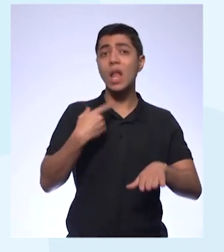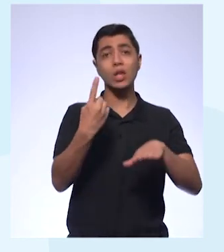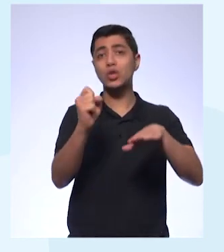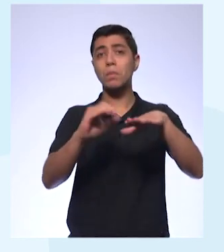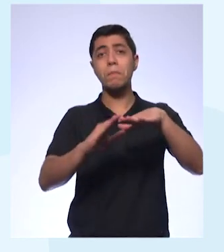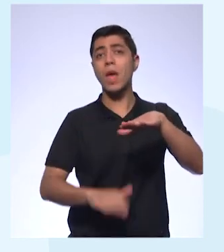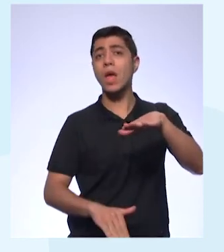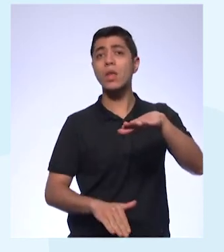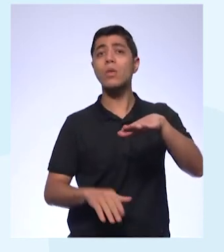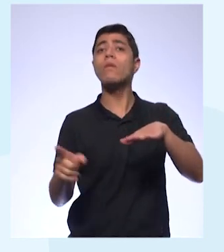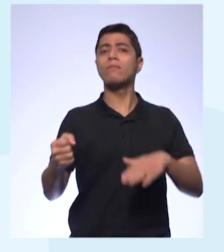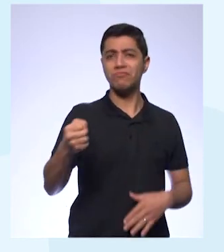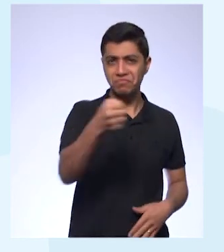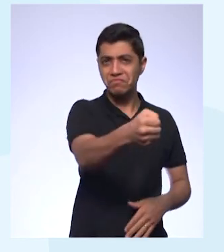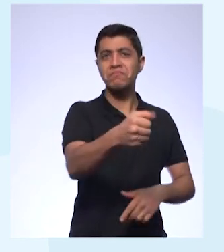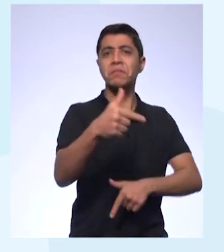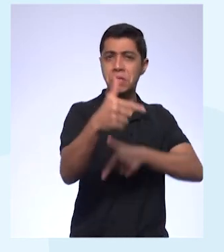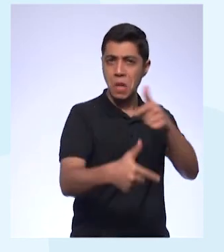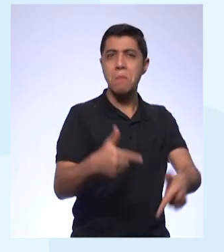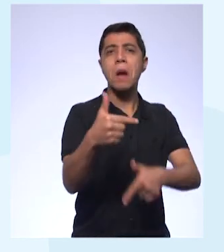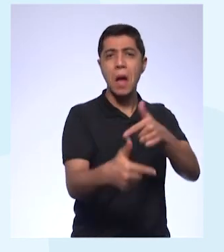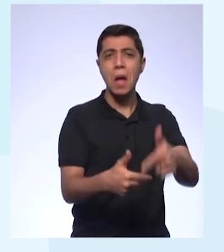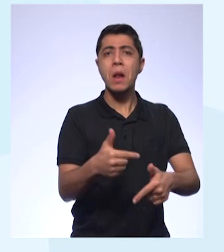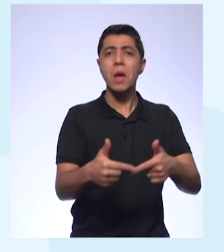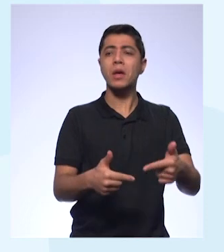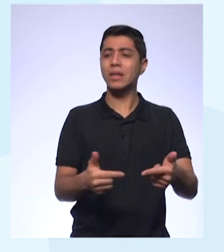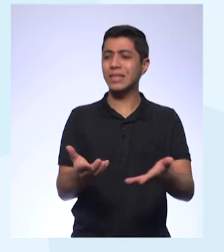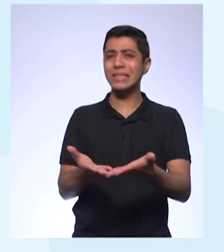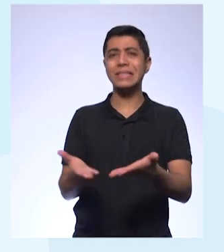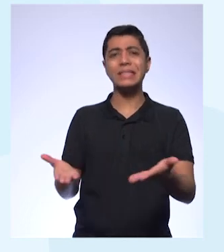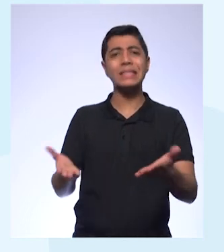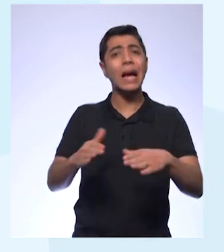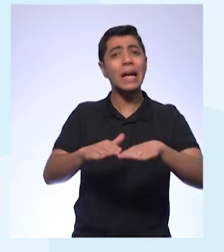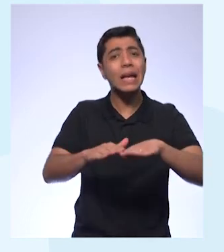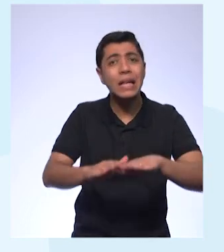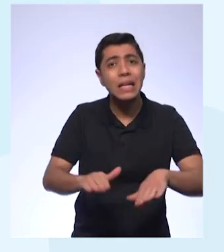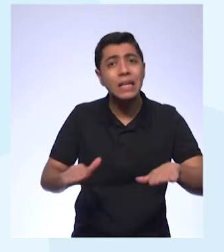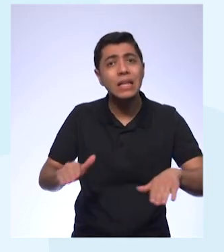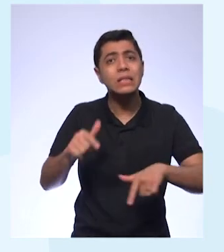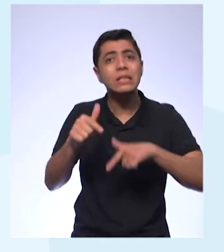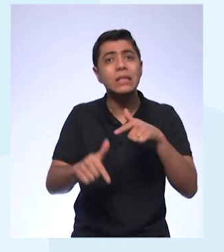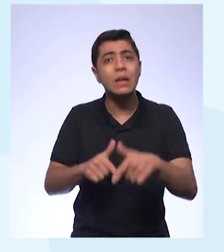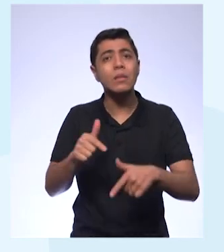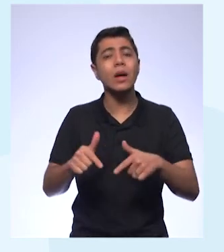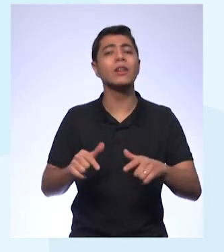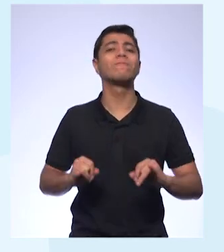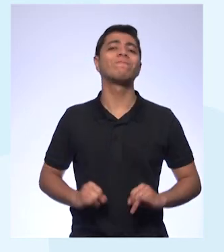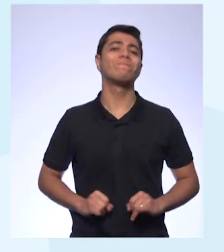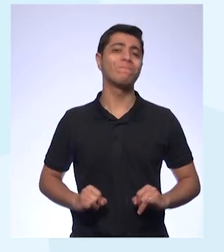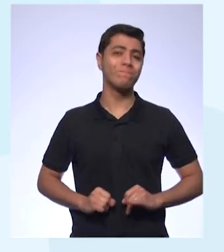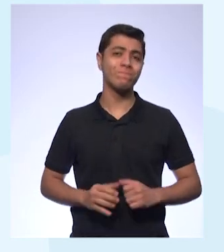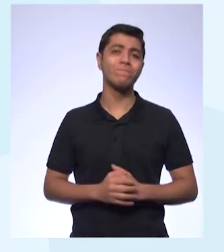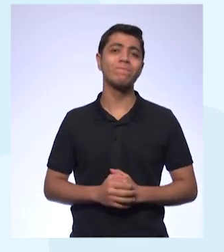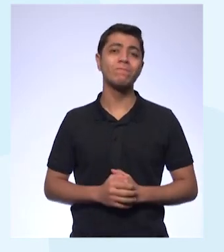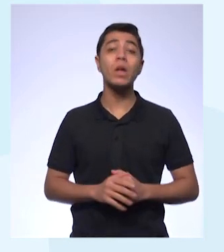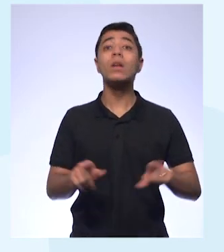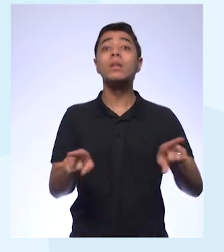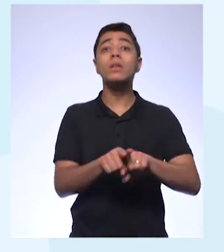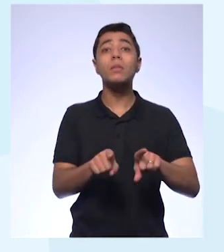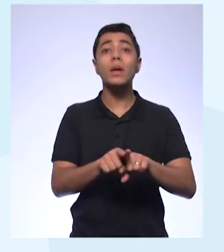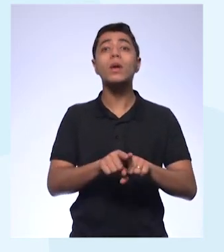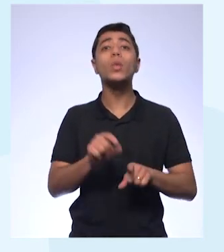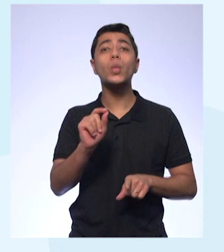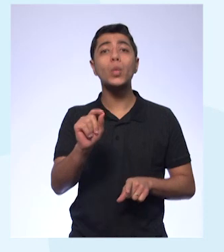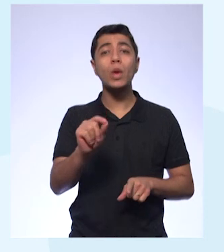família. Né? Aí vem a questão da exploração do trabalho infantil, justamente. criminalização de quaisquer formas